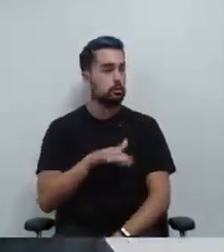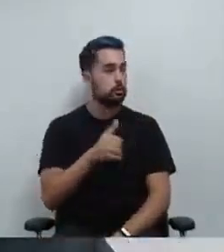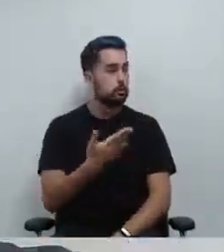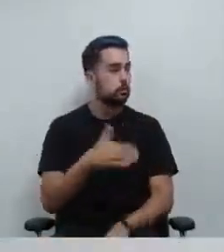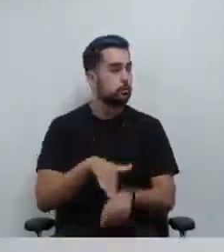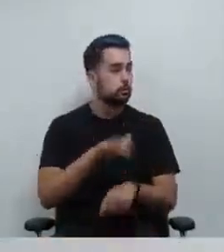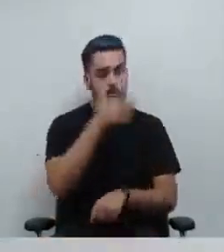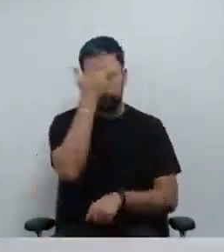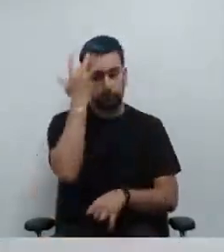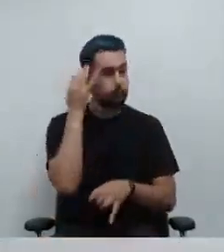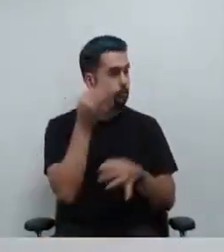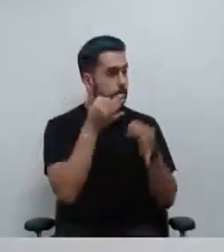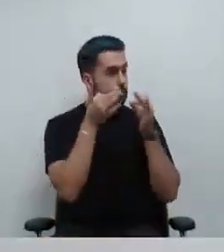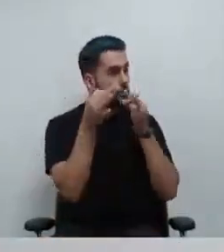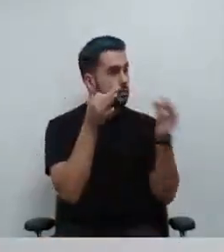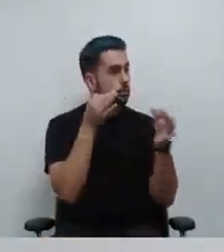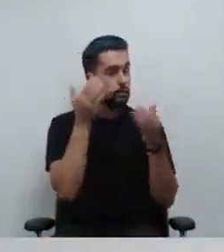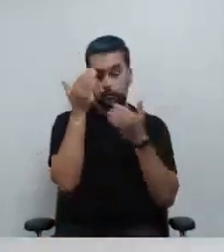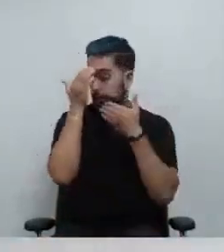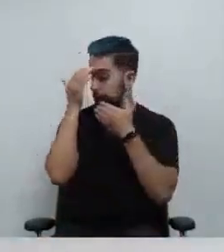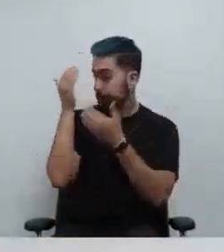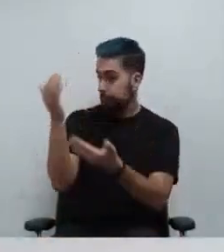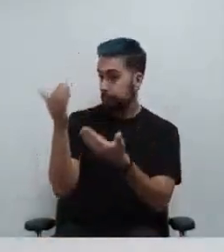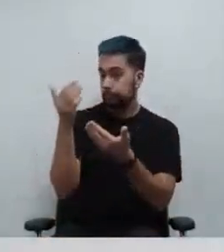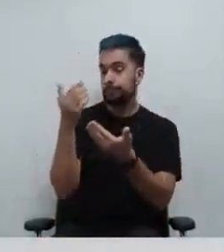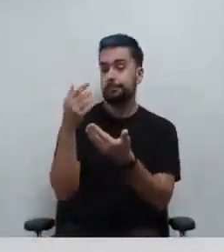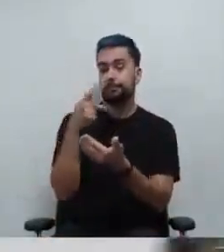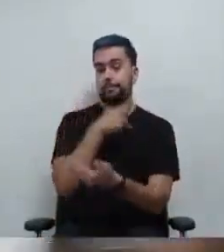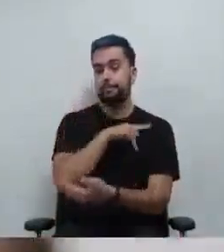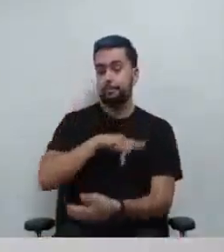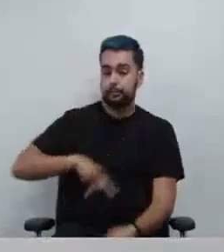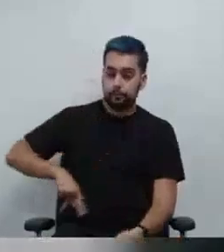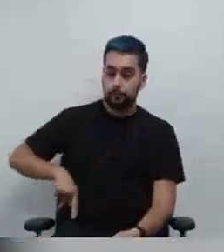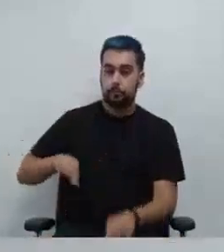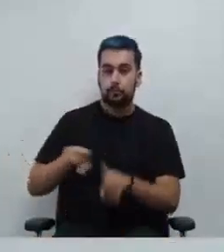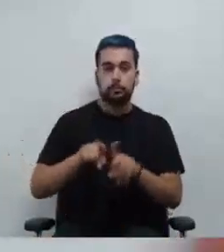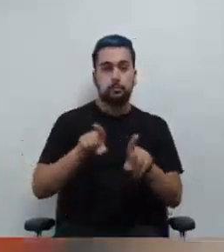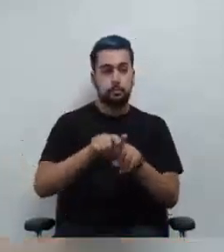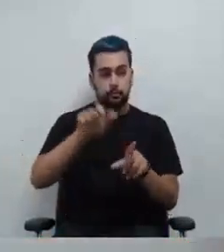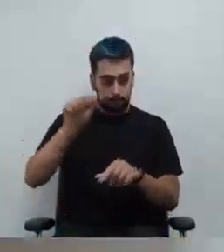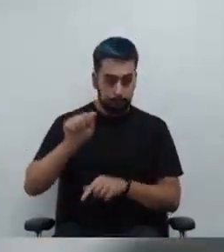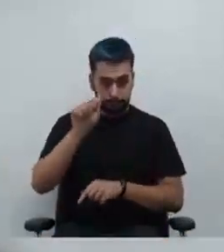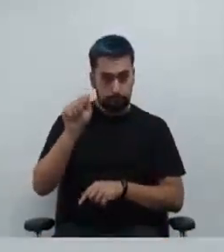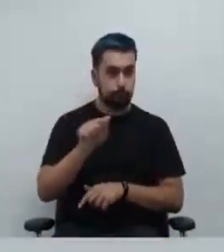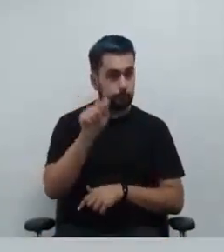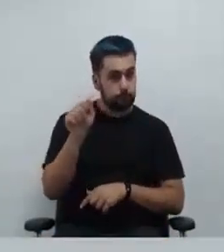Mais alguém? Luiz Felipe. Obrigado, presidente, também pela associação,